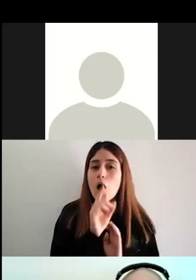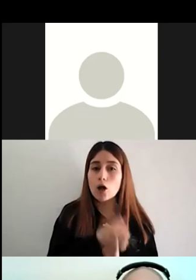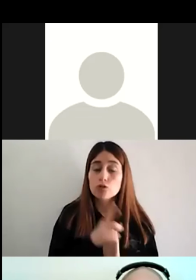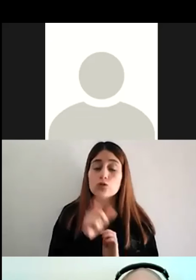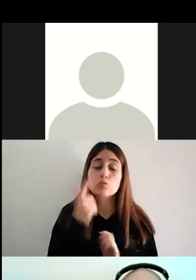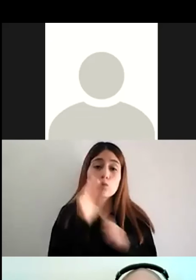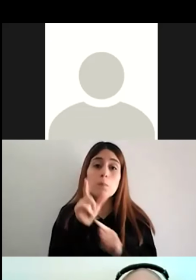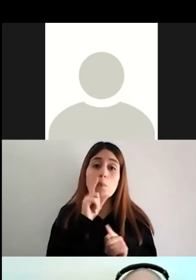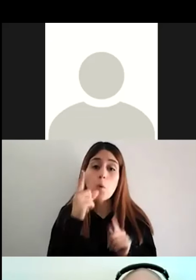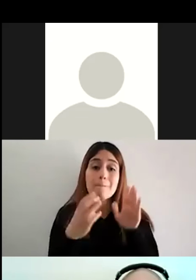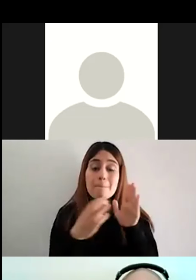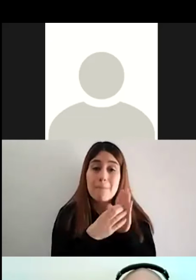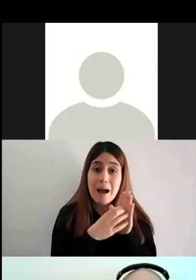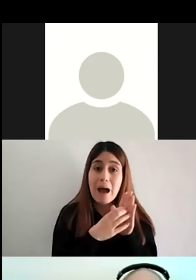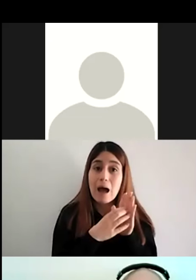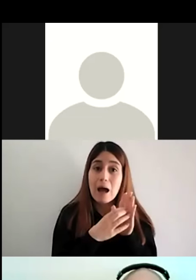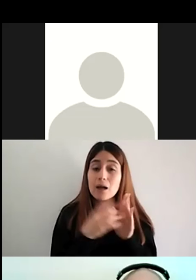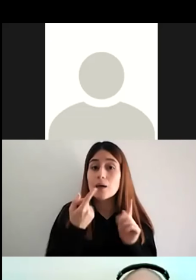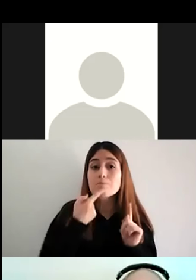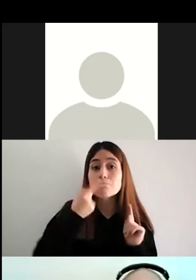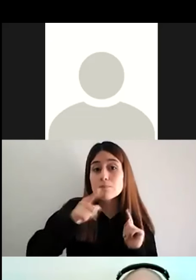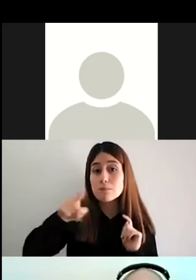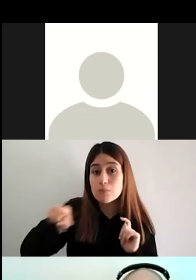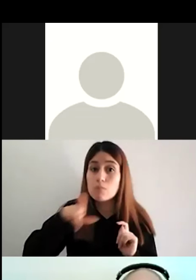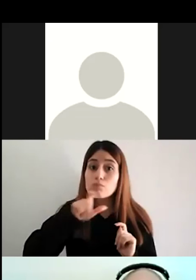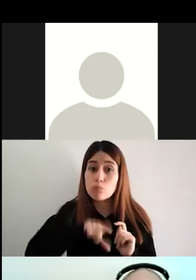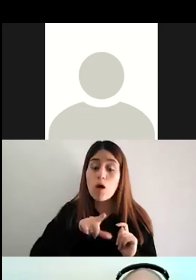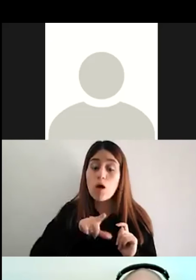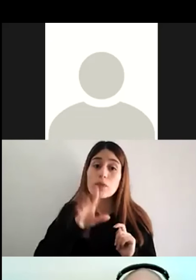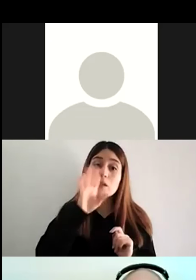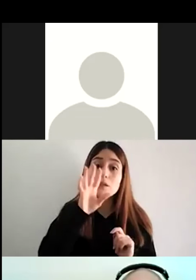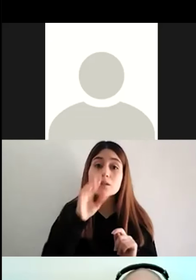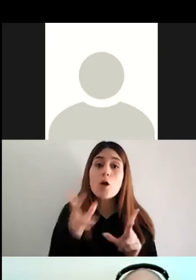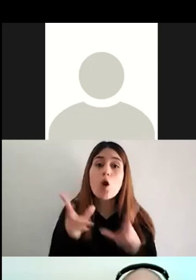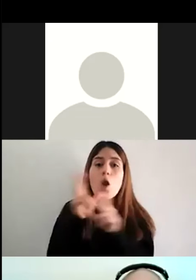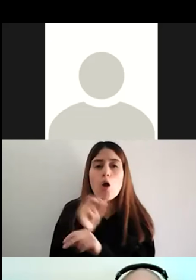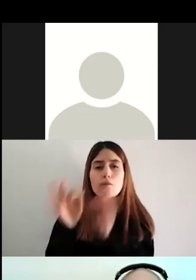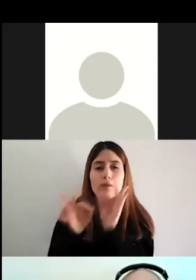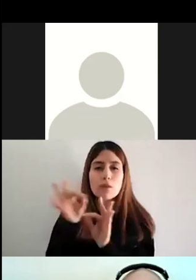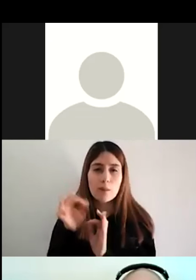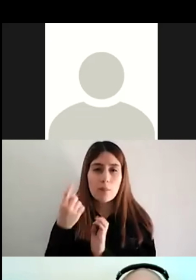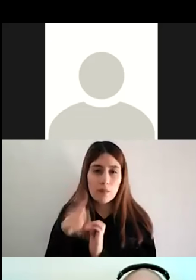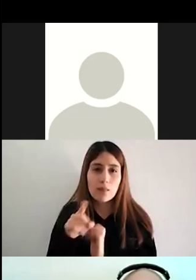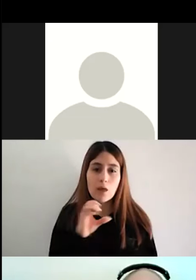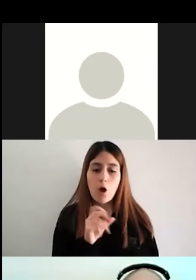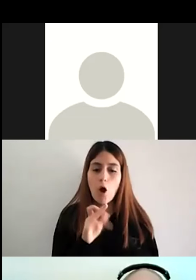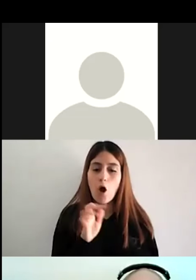estar contemplada mais que uma vez se tiver tido uma nova indicação terapêutica órfã, também ela órfã. E como